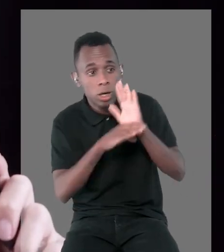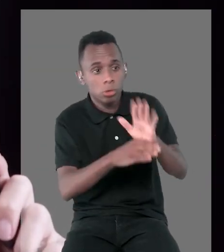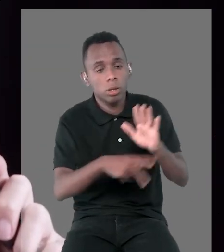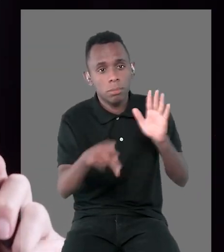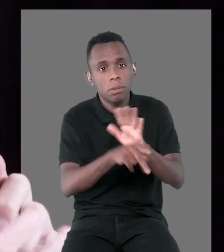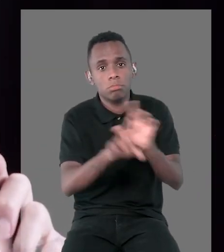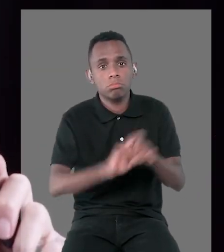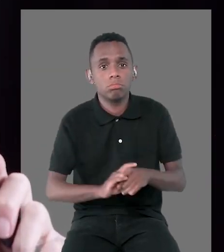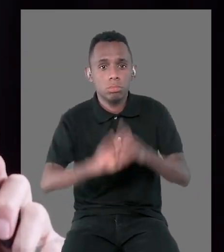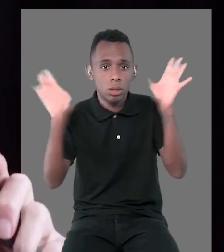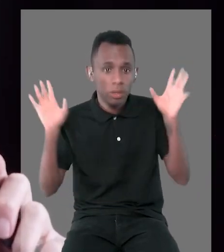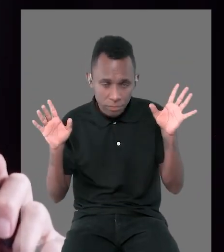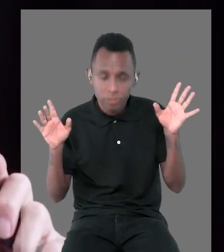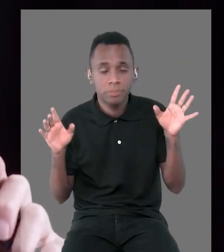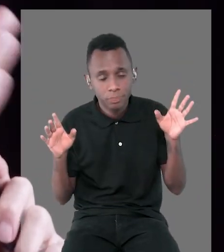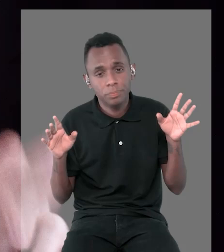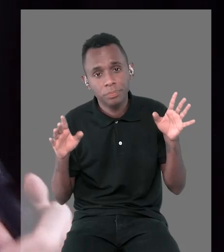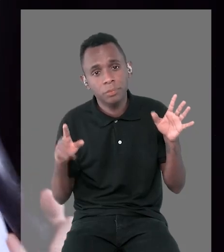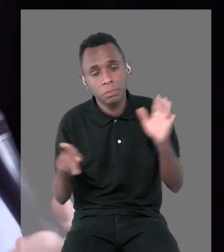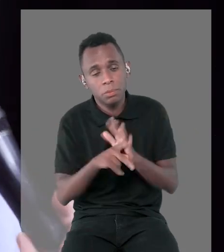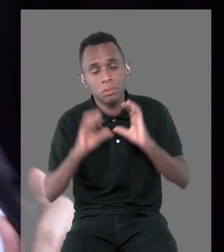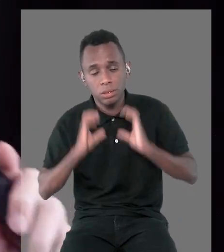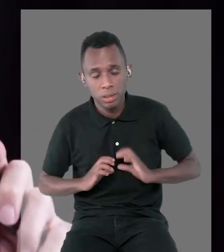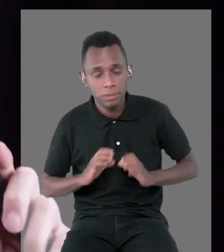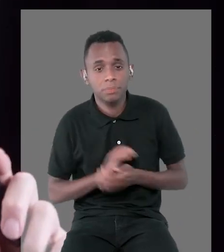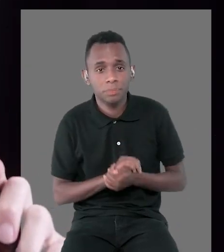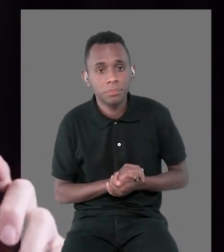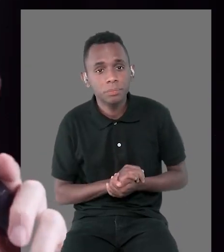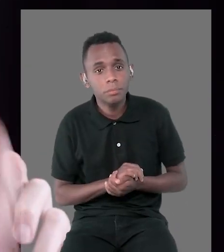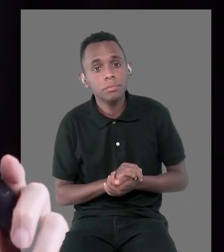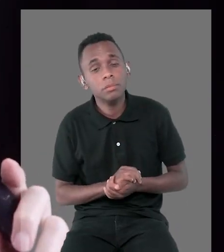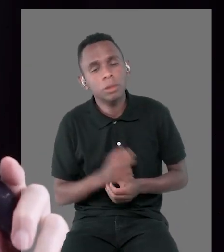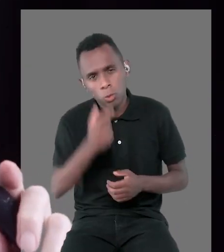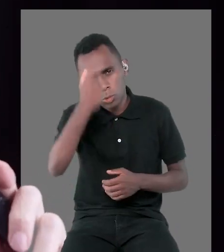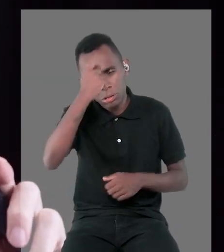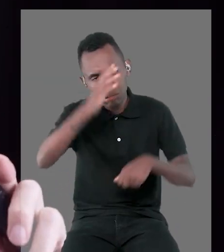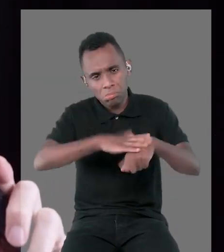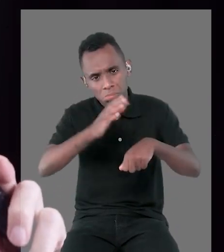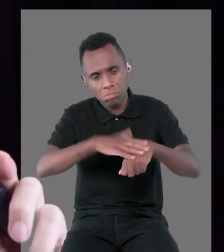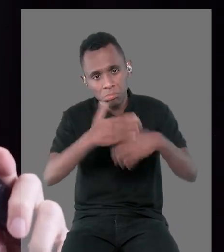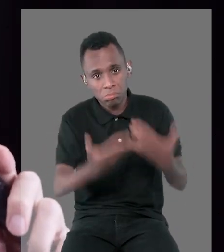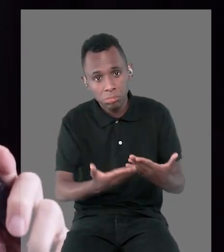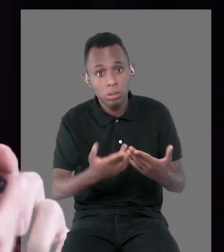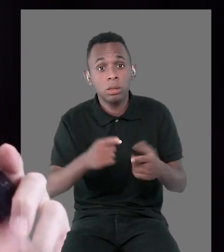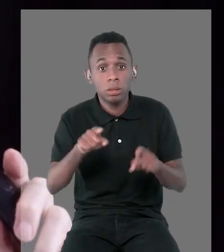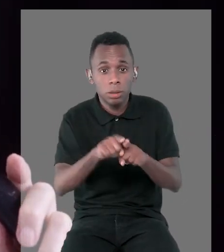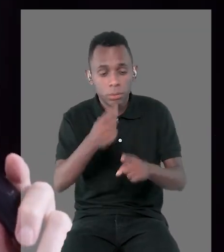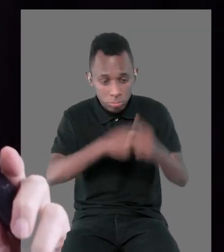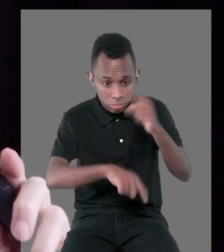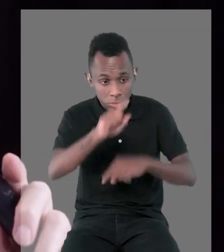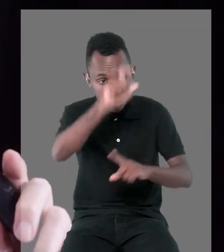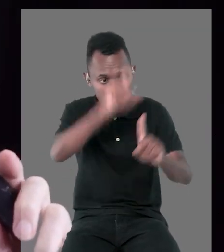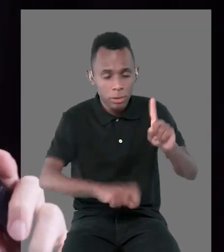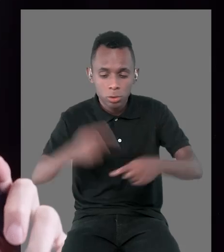ganhar uma emancipação cidadã, né? E uma consciência de si, e a se tornar um ser